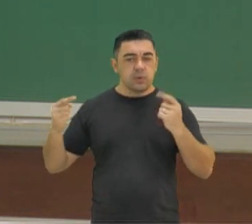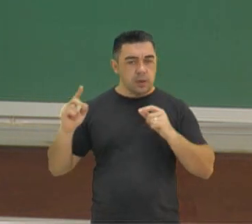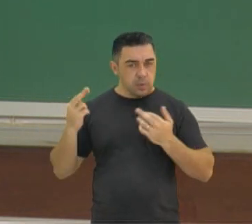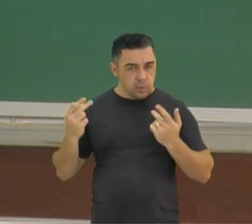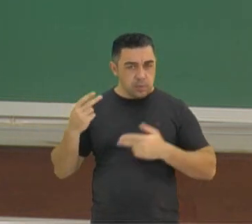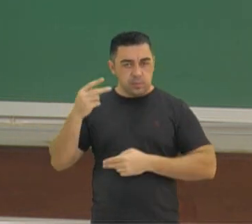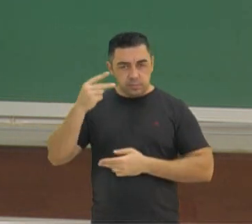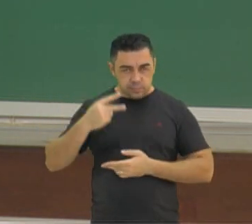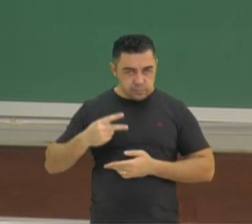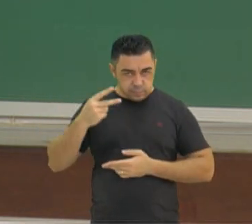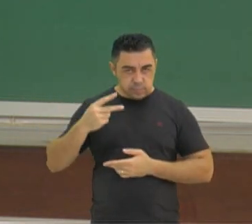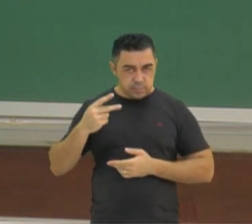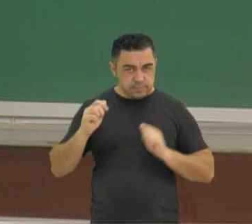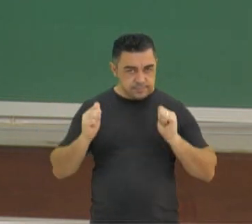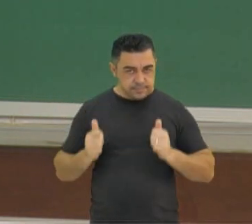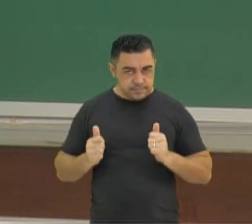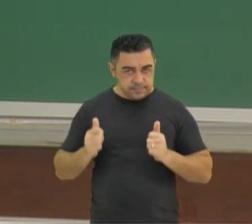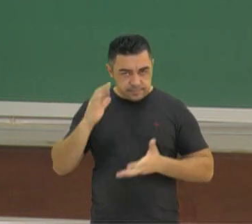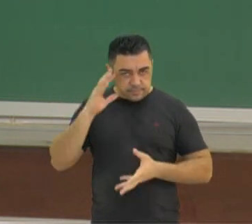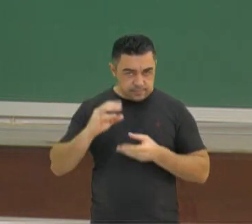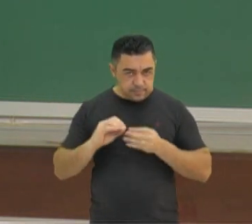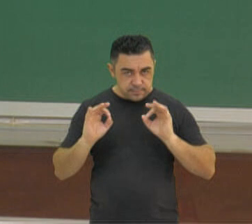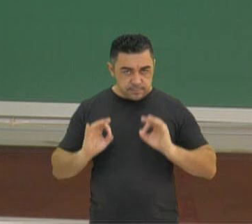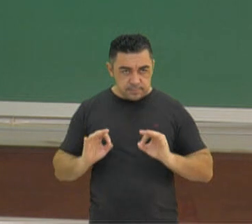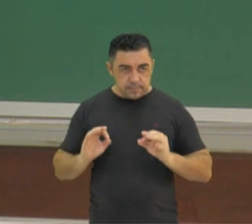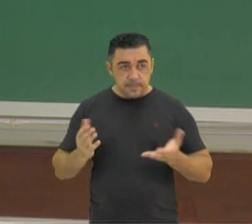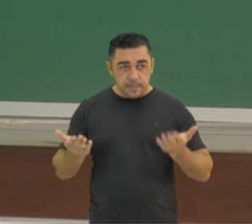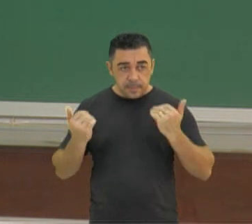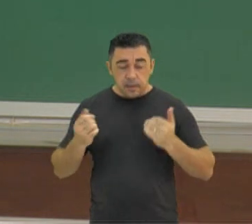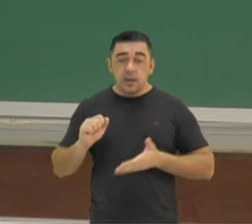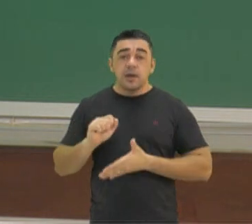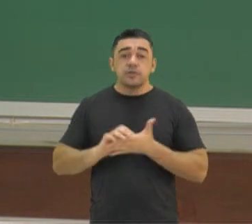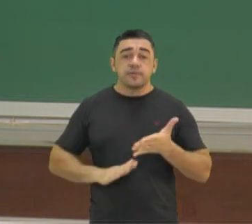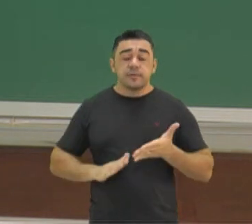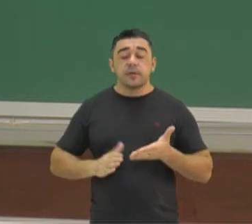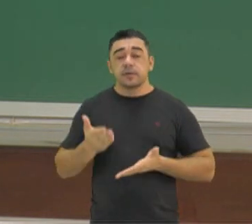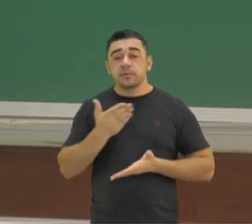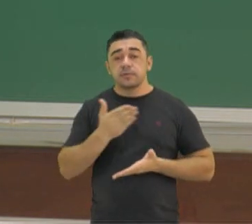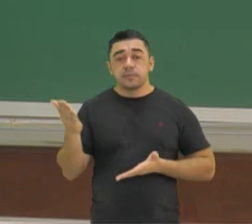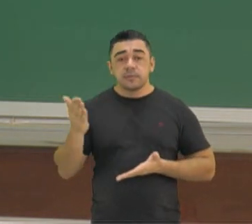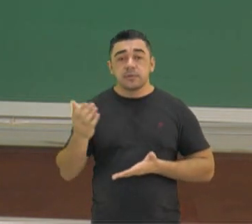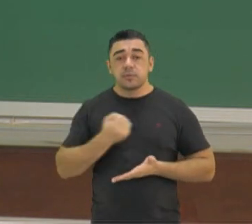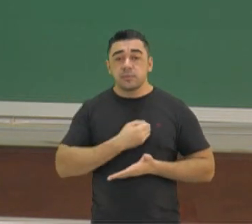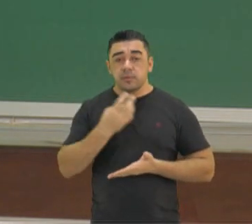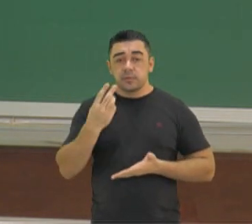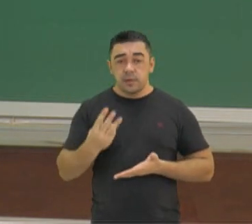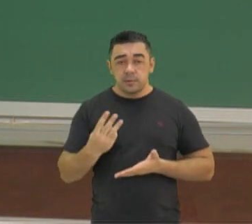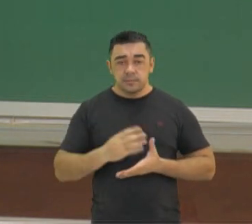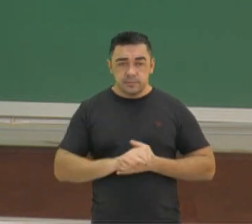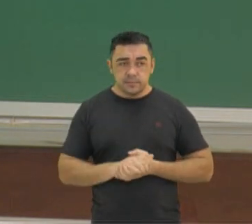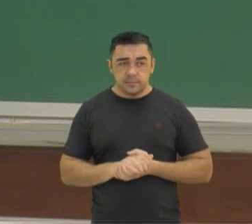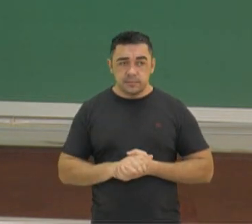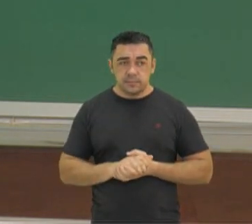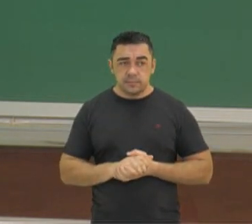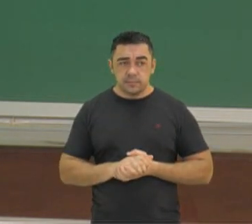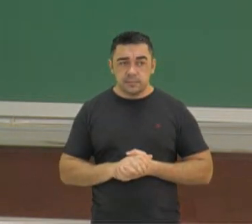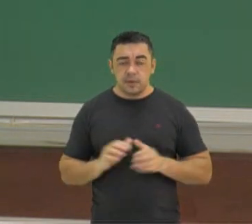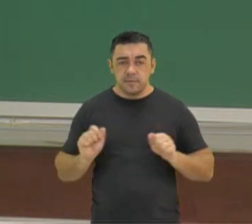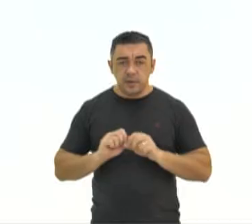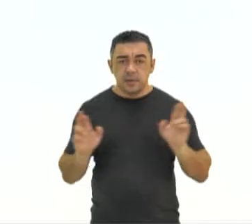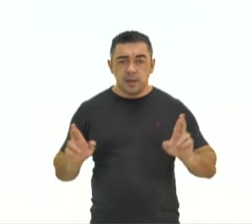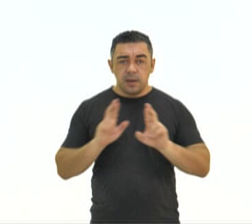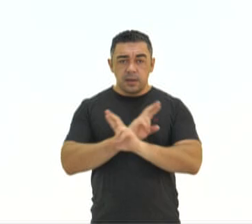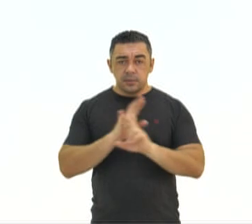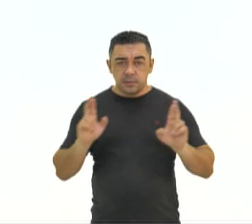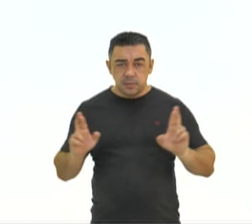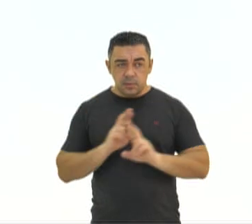equivalente. Tudo bem aqui? Equação equivalente? Então, vamos lá agora para o nosso exercício de número 3. Relacione as